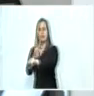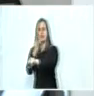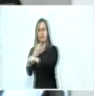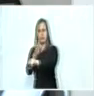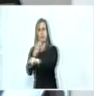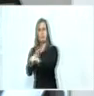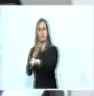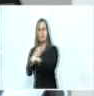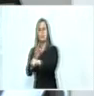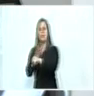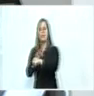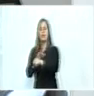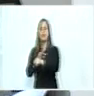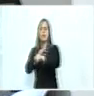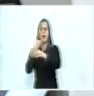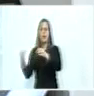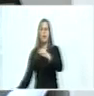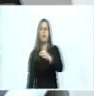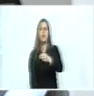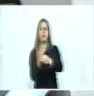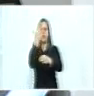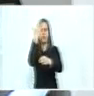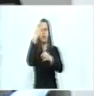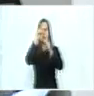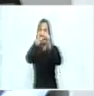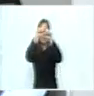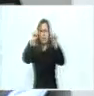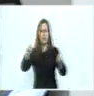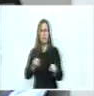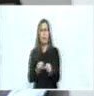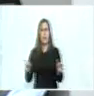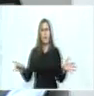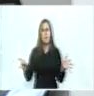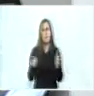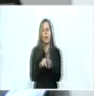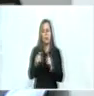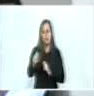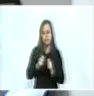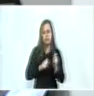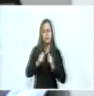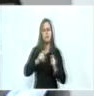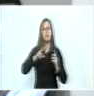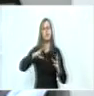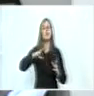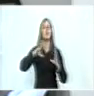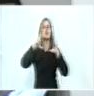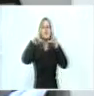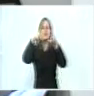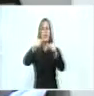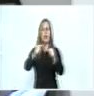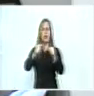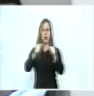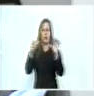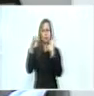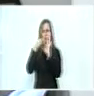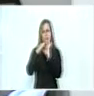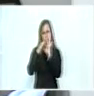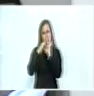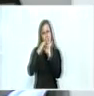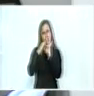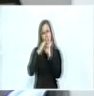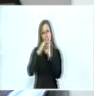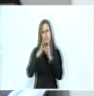multidisciplinar, a implementação dos sistemas da própria Controladoria Geral da União, aplicados